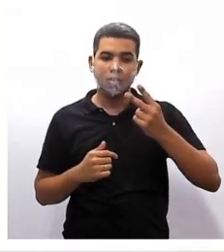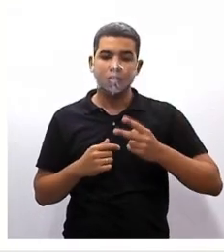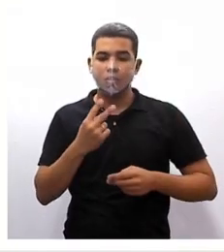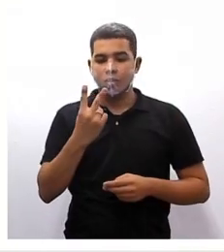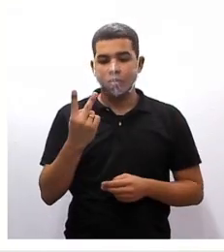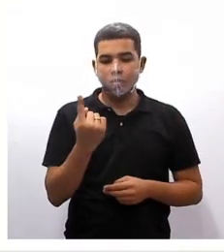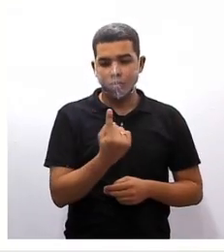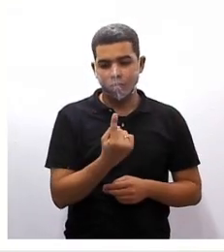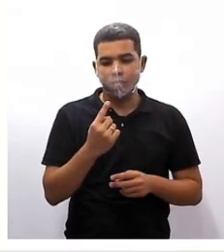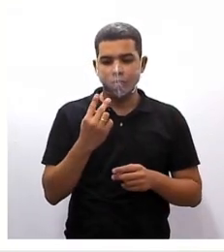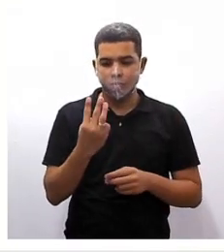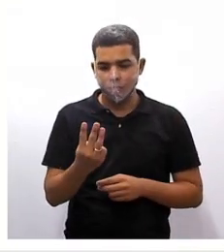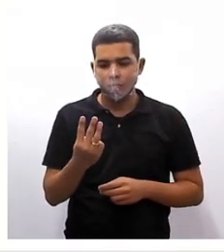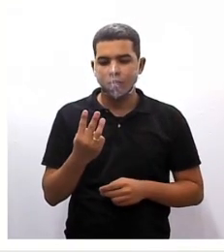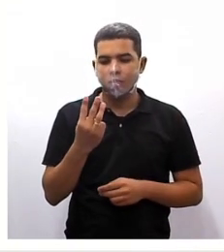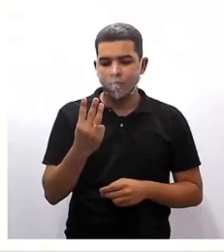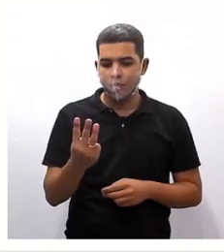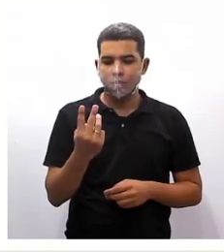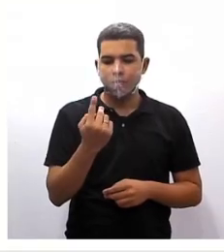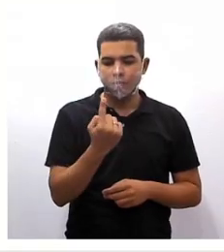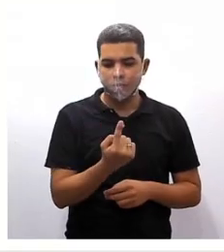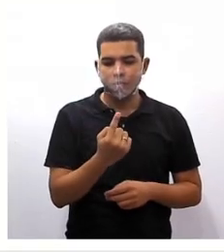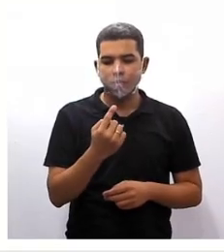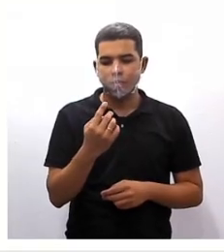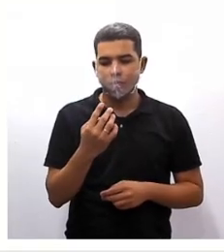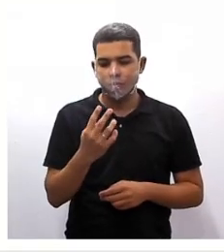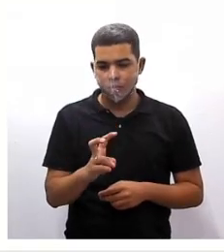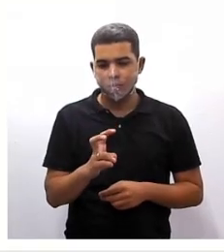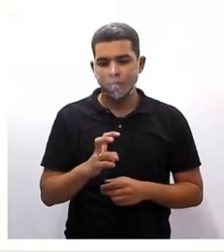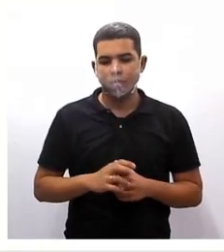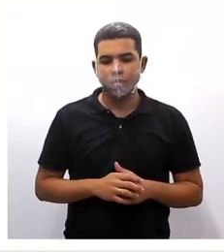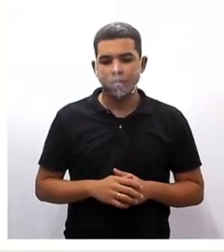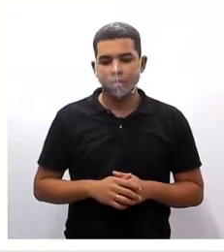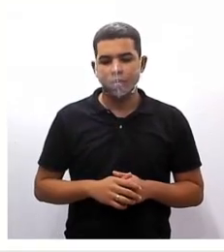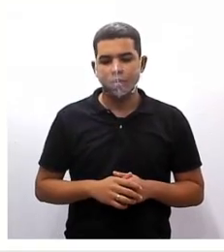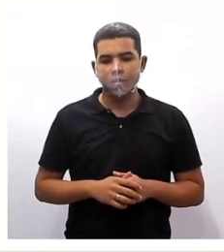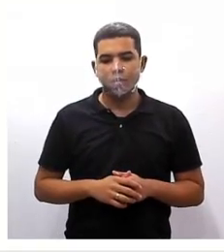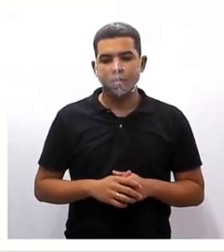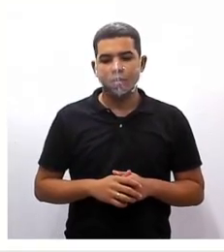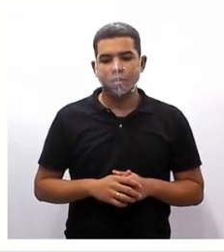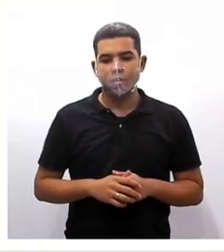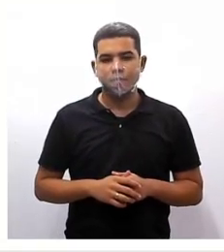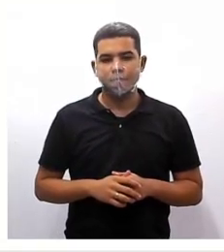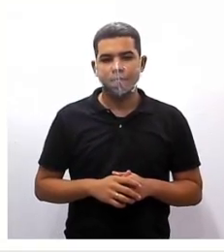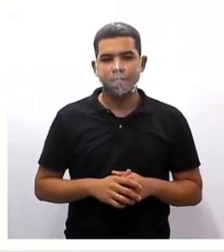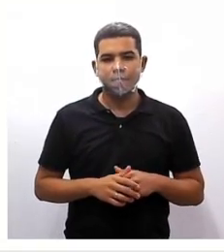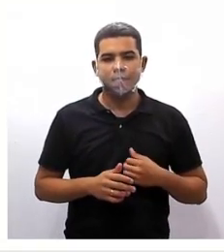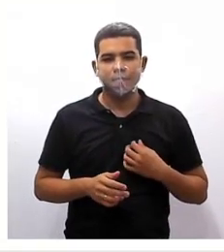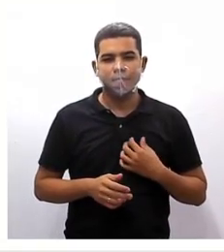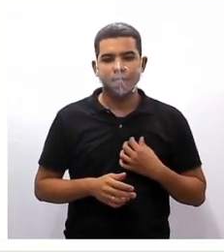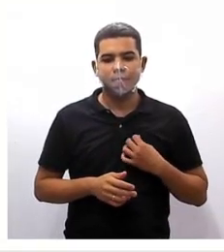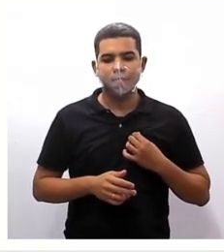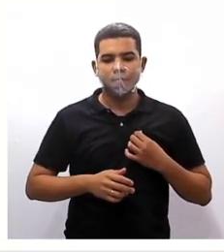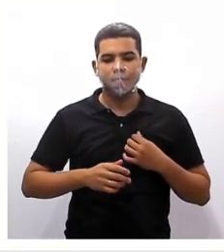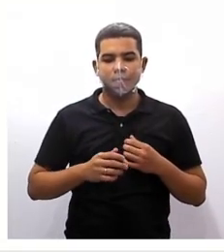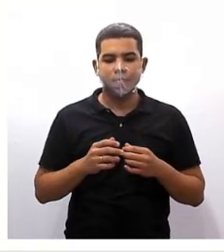3. 3 mais 2, 4. Então, ó, nesse caso, 3 mais 2, 4, nada. 3 mais 2 é 5. Então,